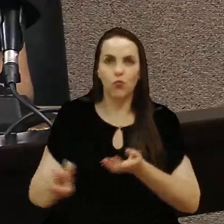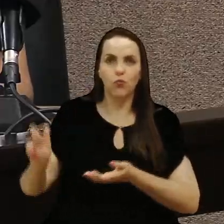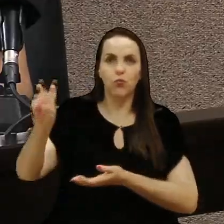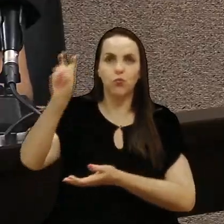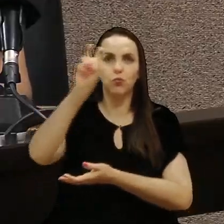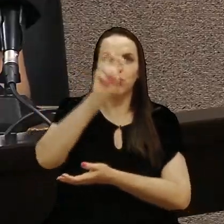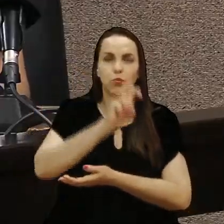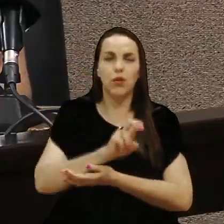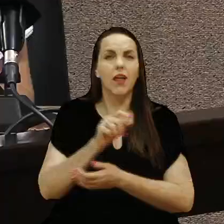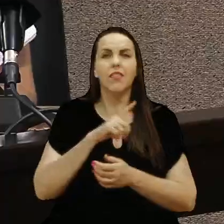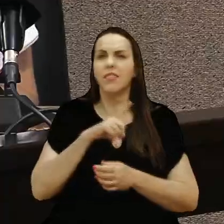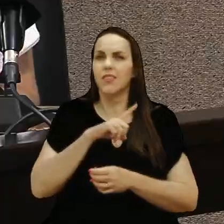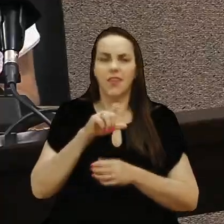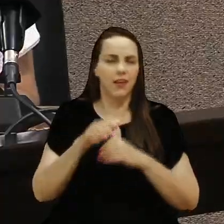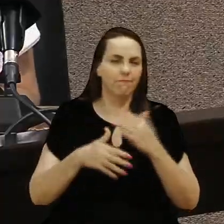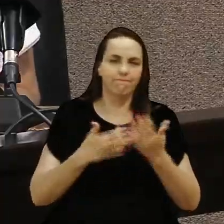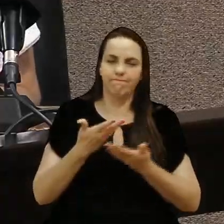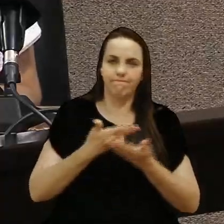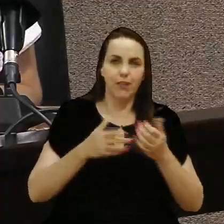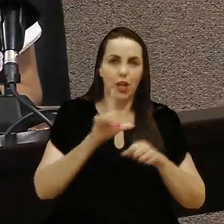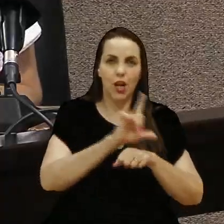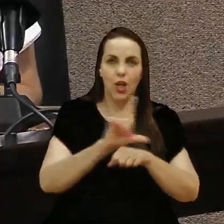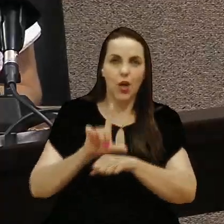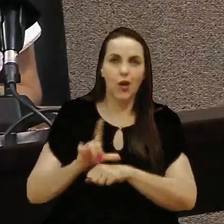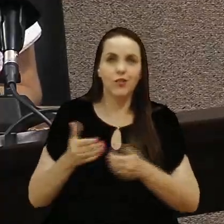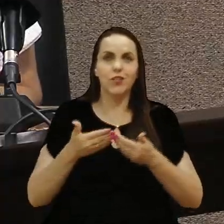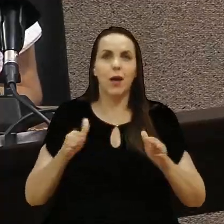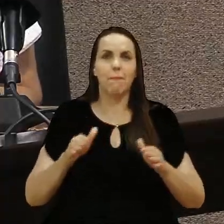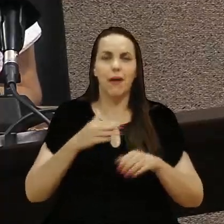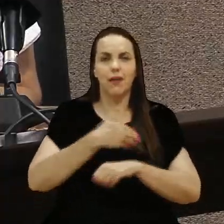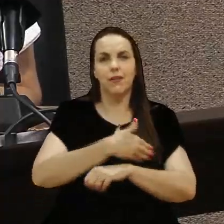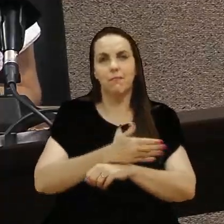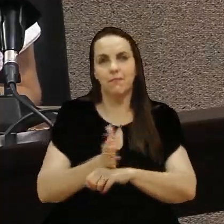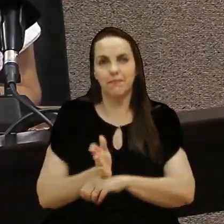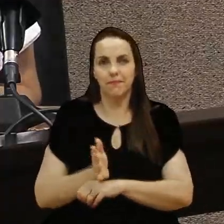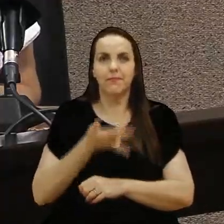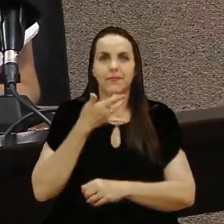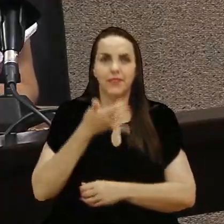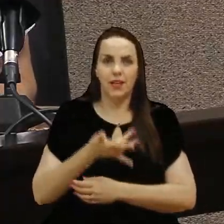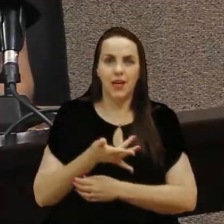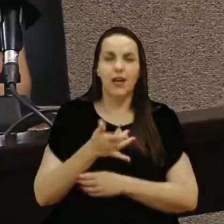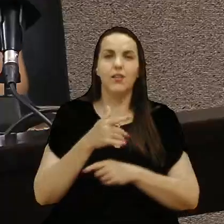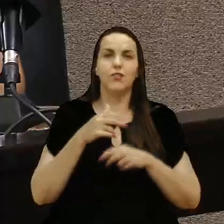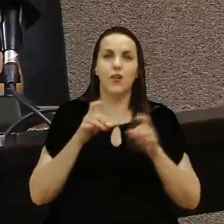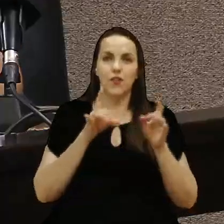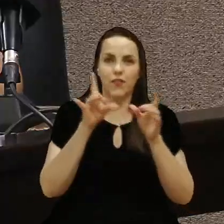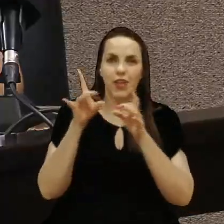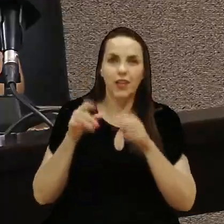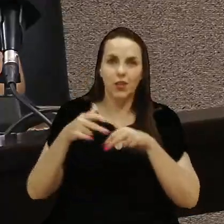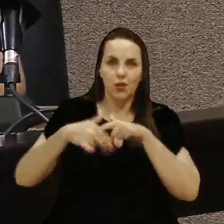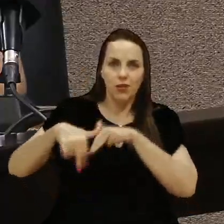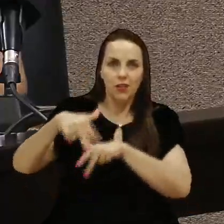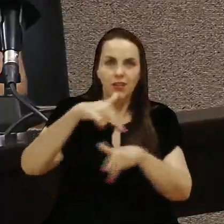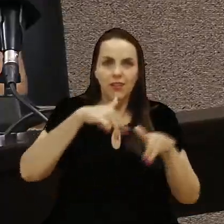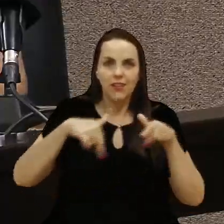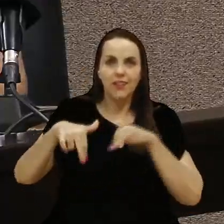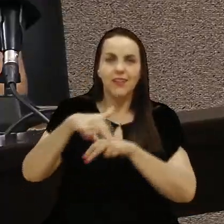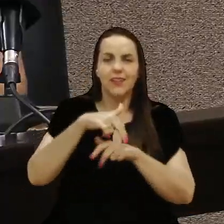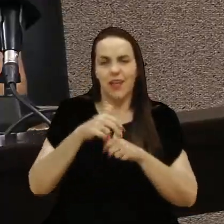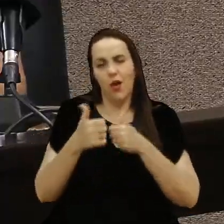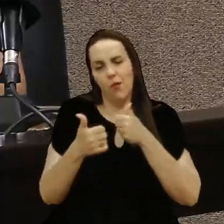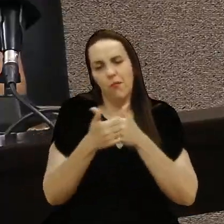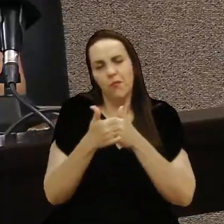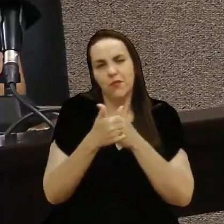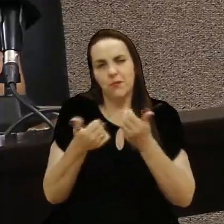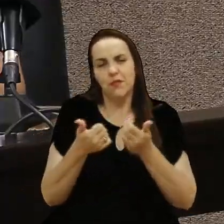todo um envolvimento, lojas abertas até mais tarde, os ambulantes, que eu tenho uma proximidade muito grande, porque